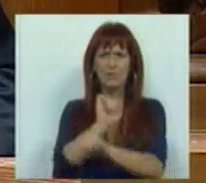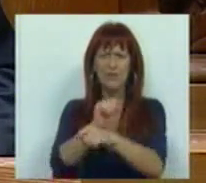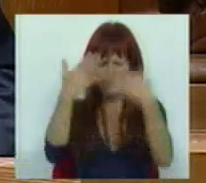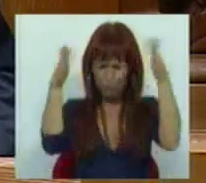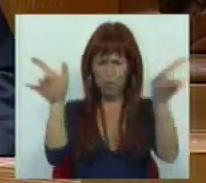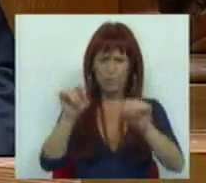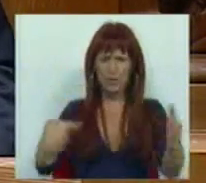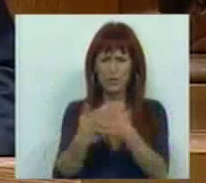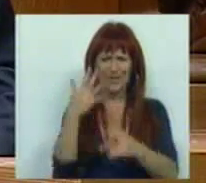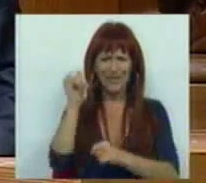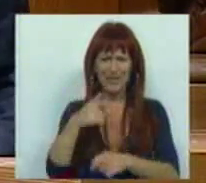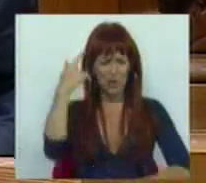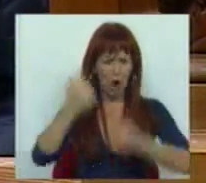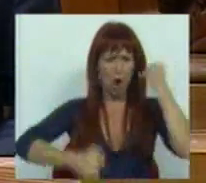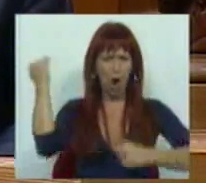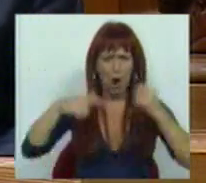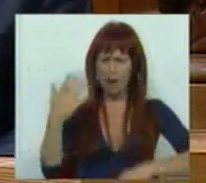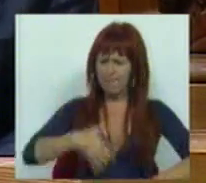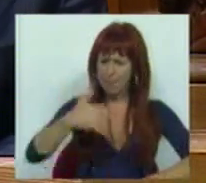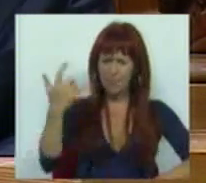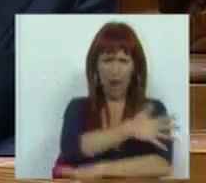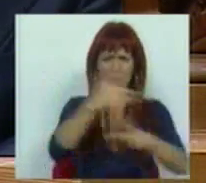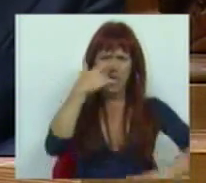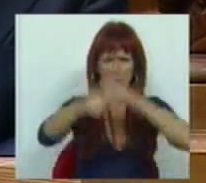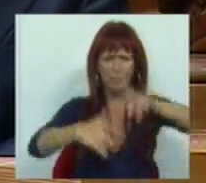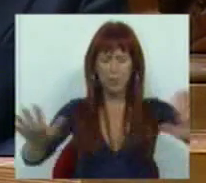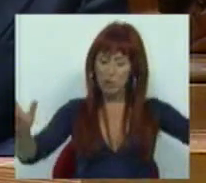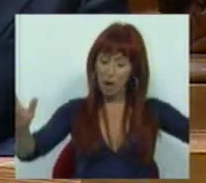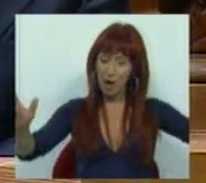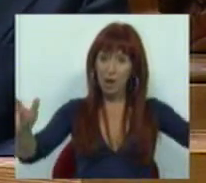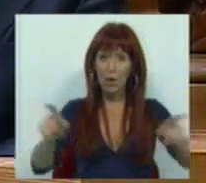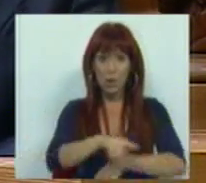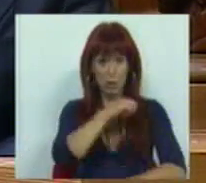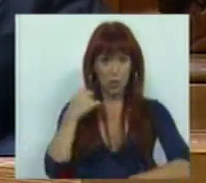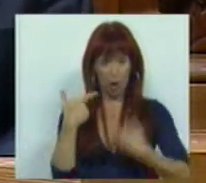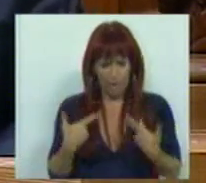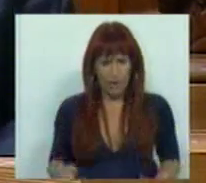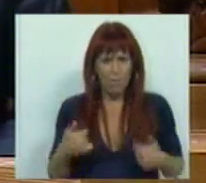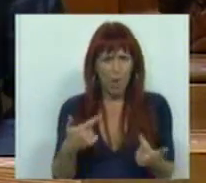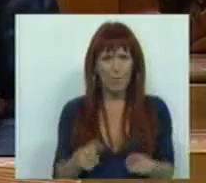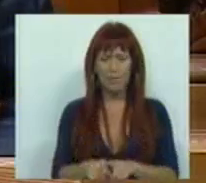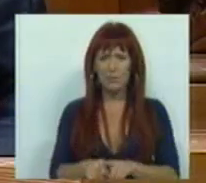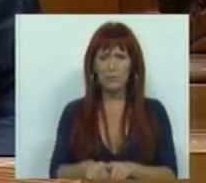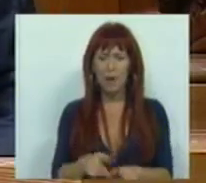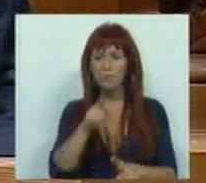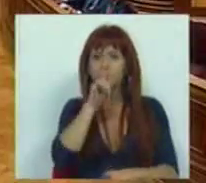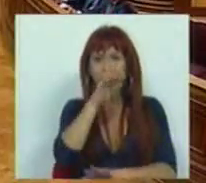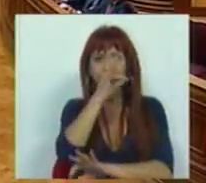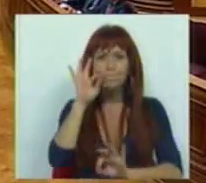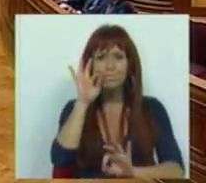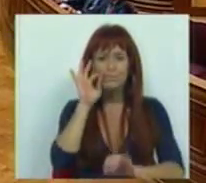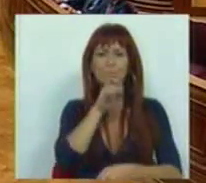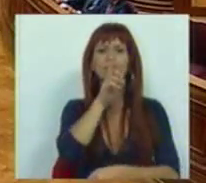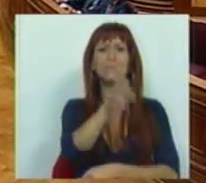da democracia para tentar que os protestos e a indignação da maioria dos cidadãos que sofrem na carne não sejam abafados. Esta